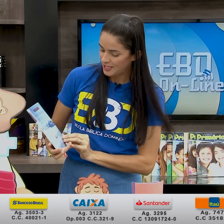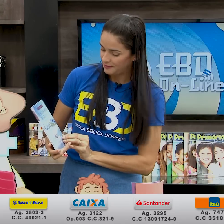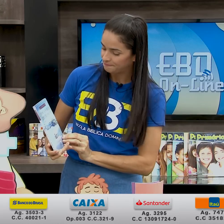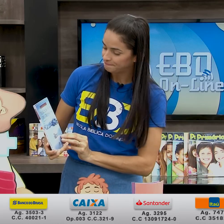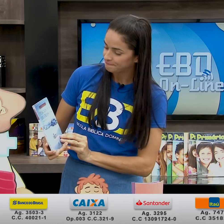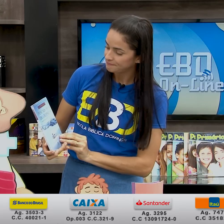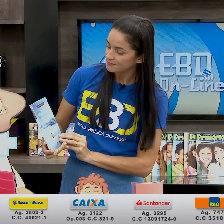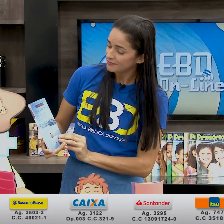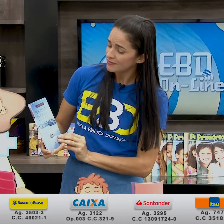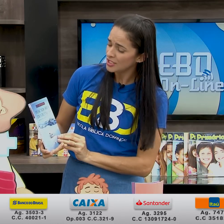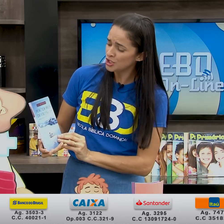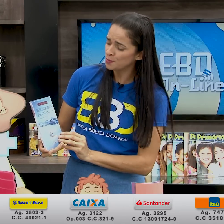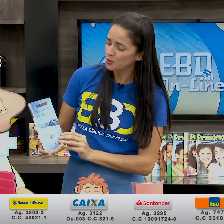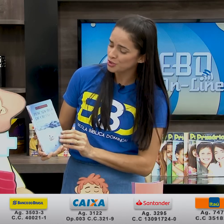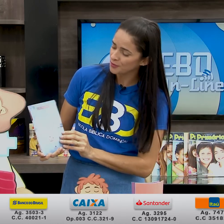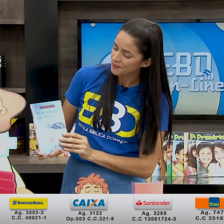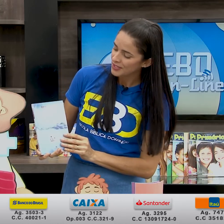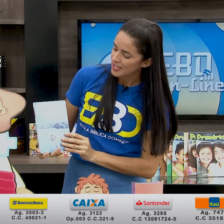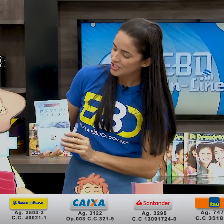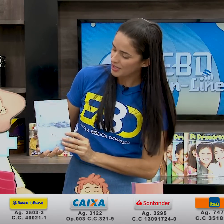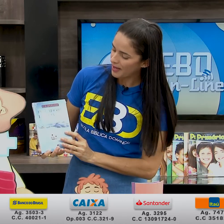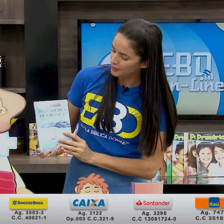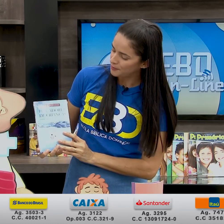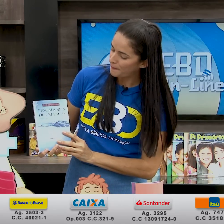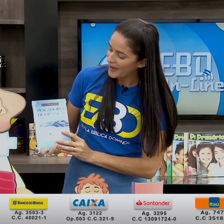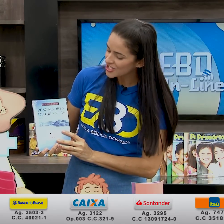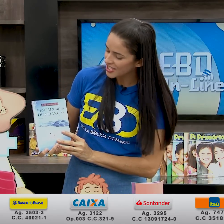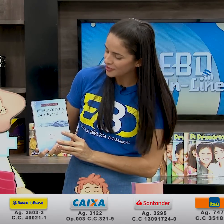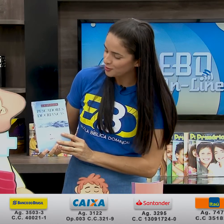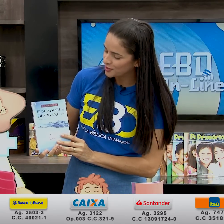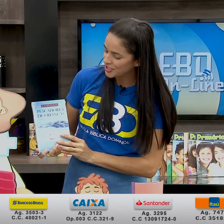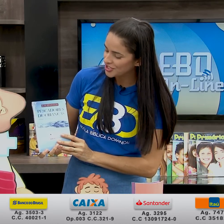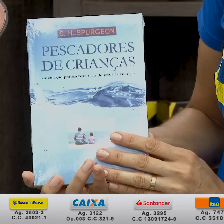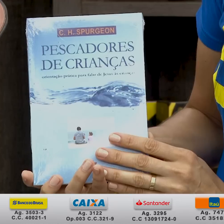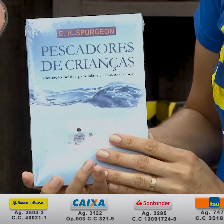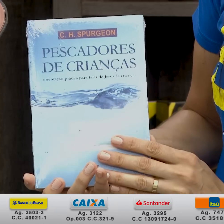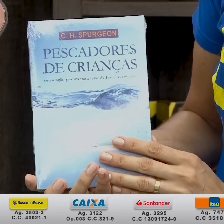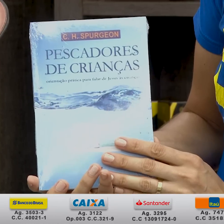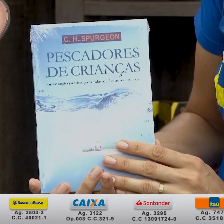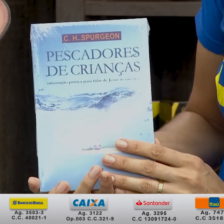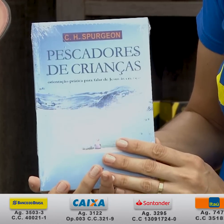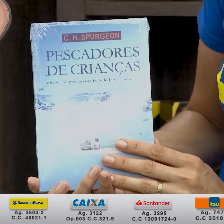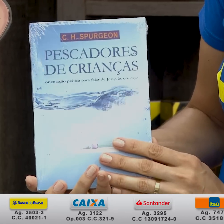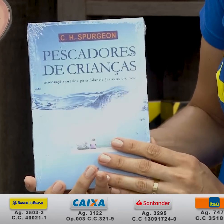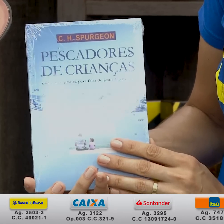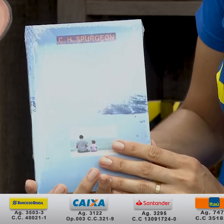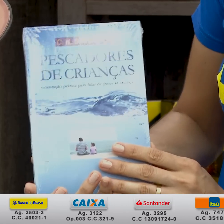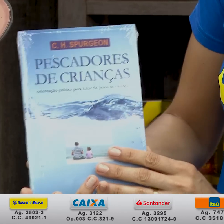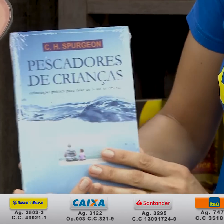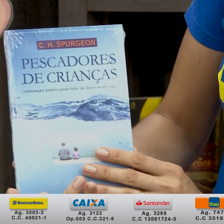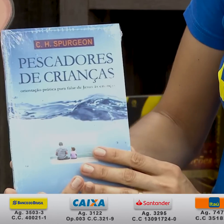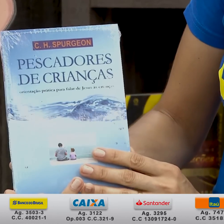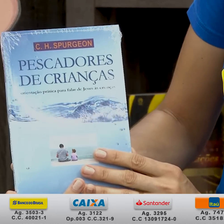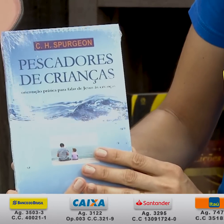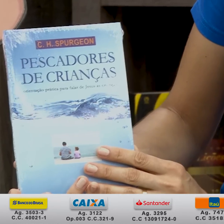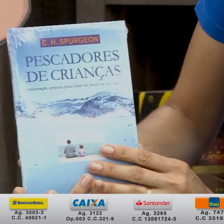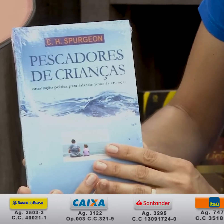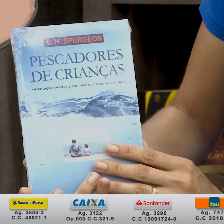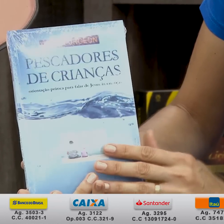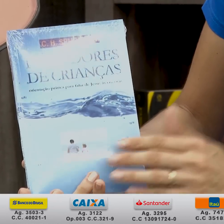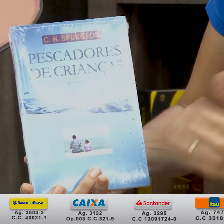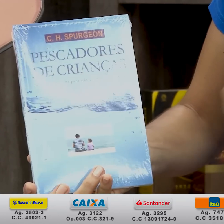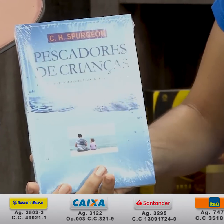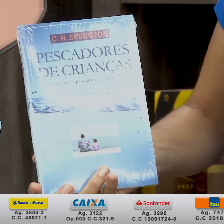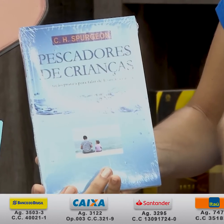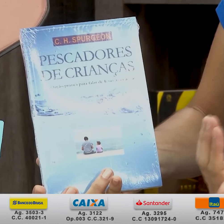de esponjam chamado pescadores de crianças este livro é muito bom porque